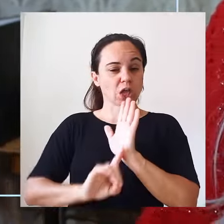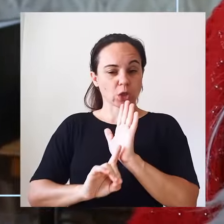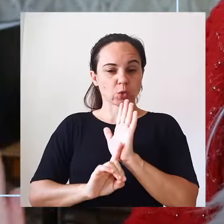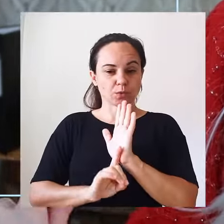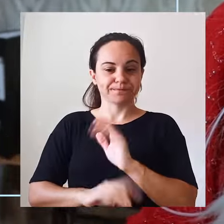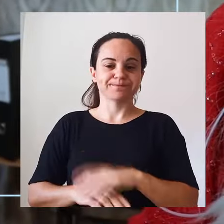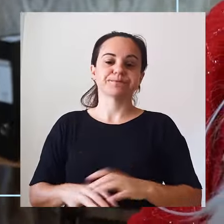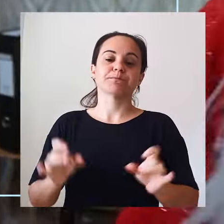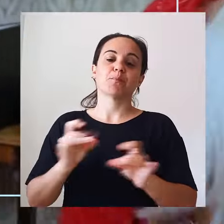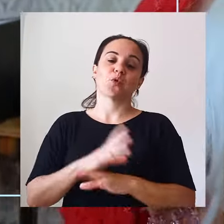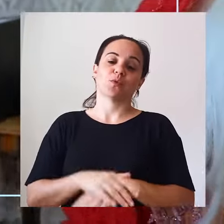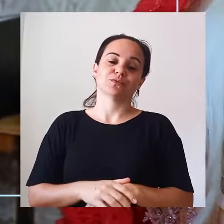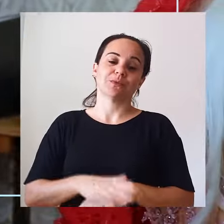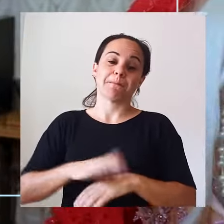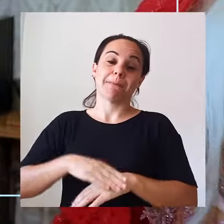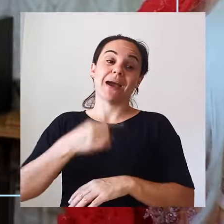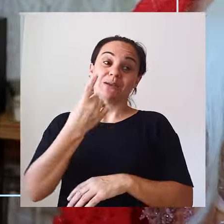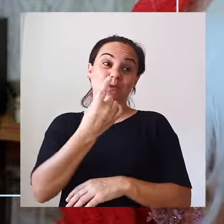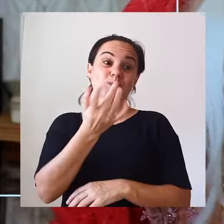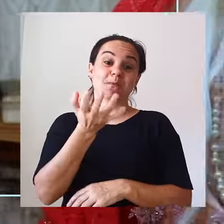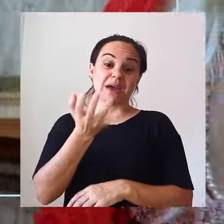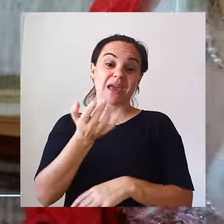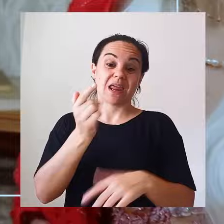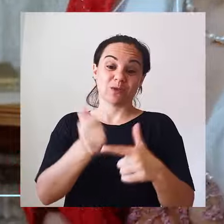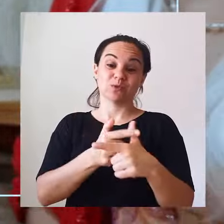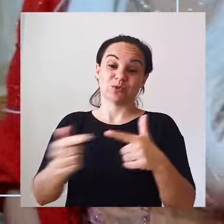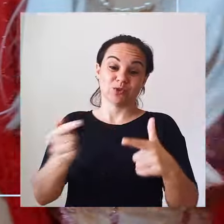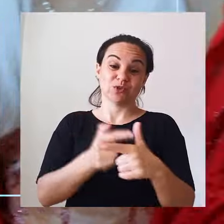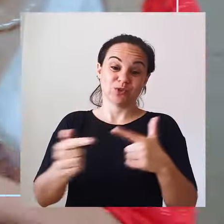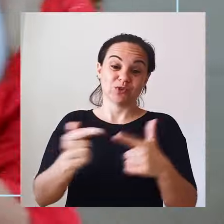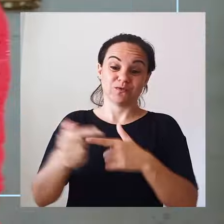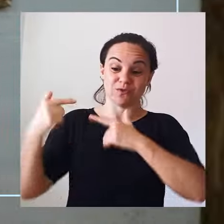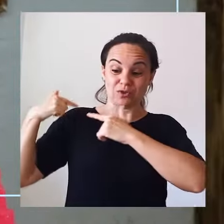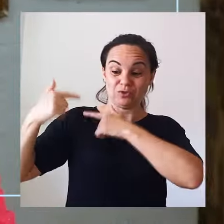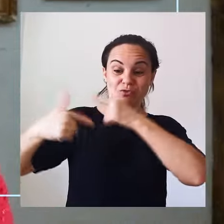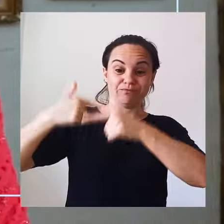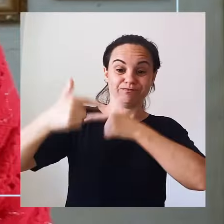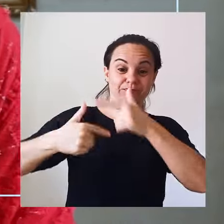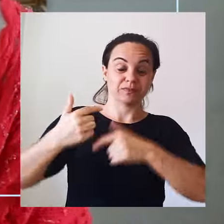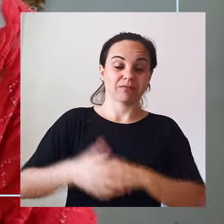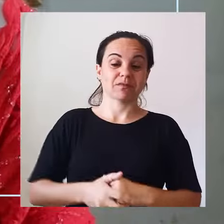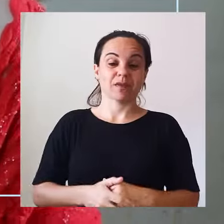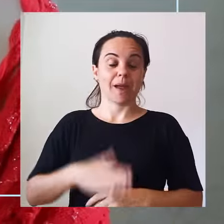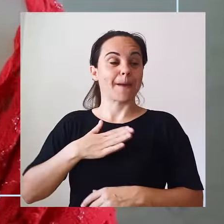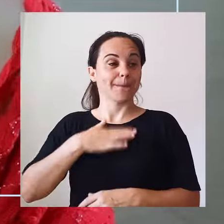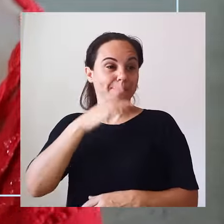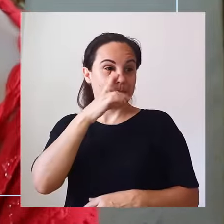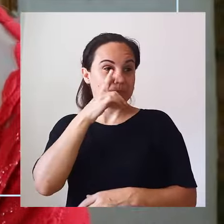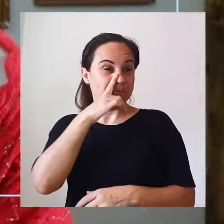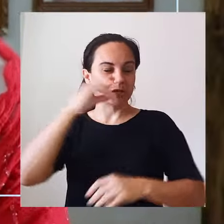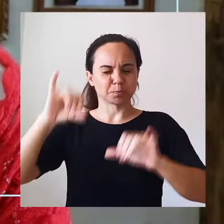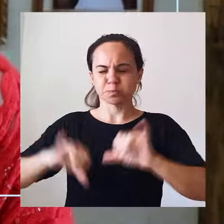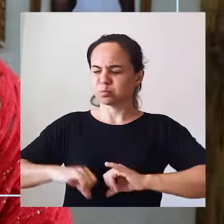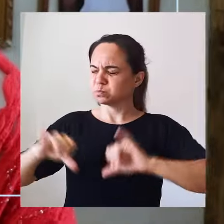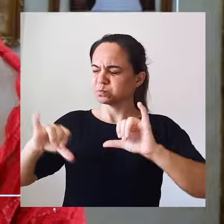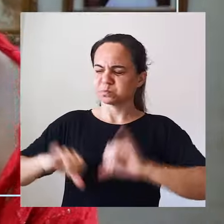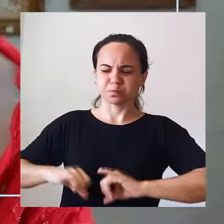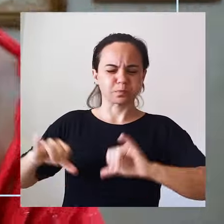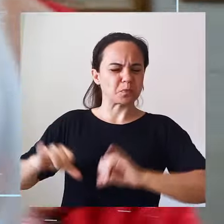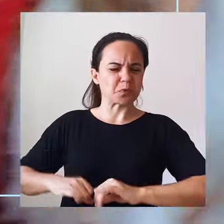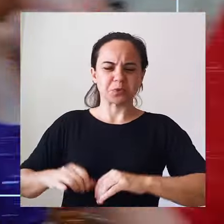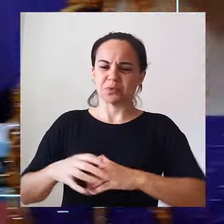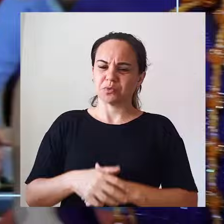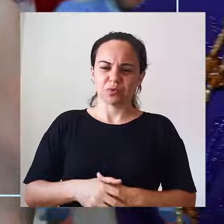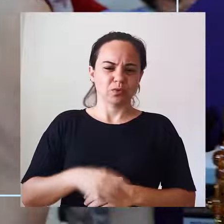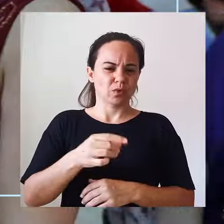uma querendo mamar nas tetas da Celestina. A minha mãe sofreu muito nas mãos